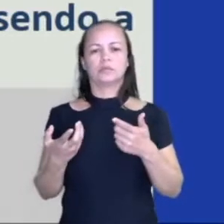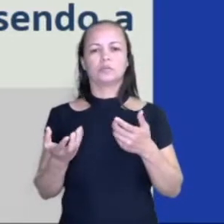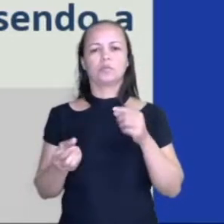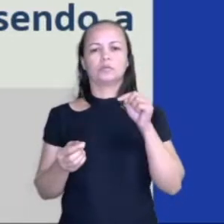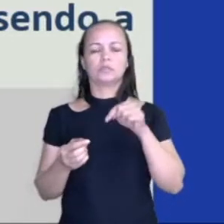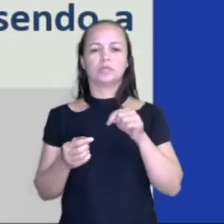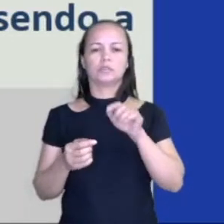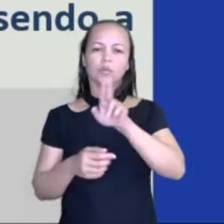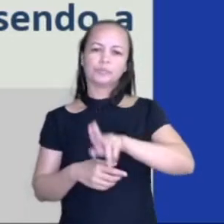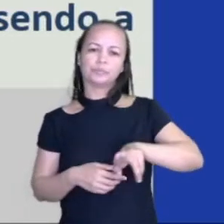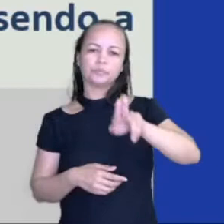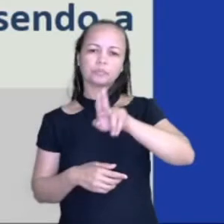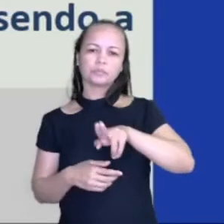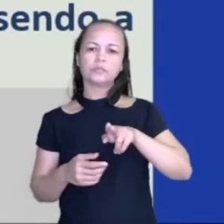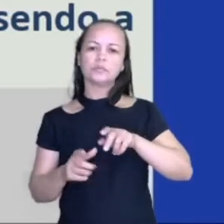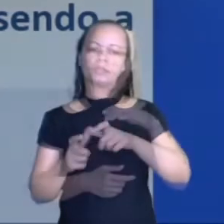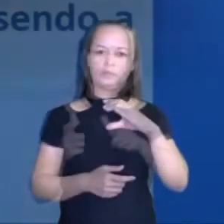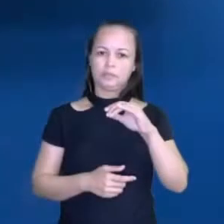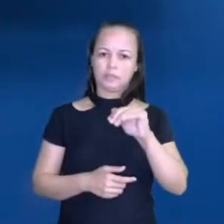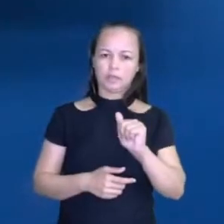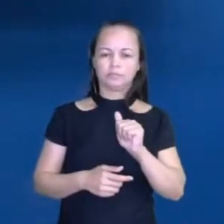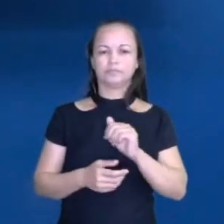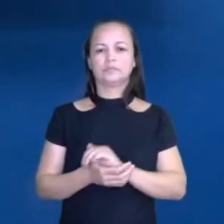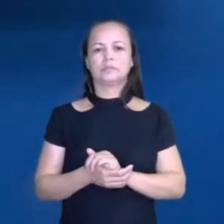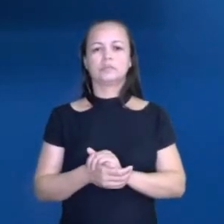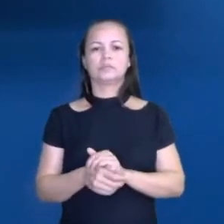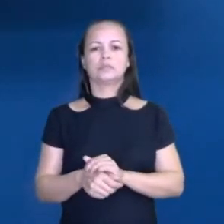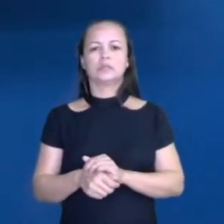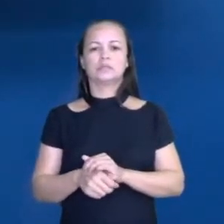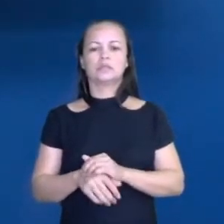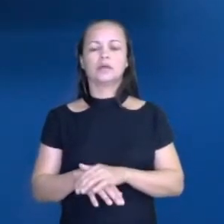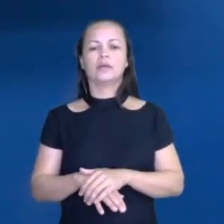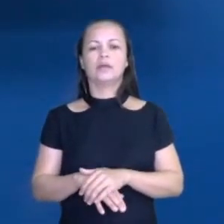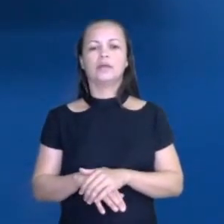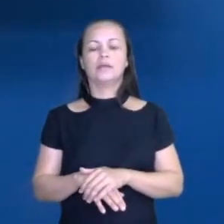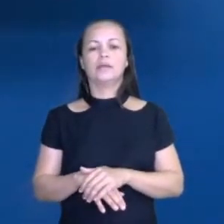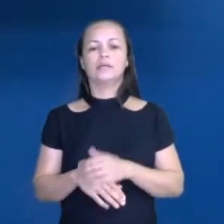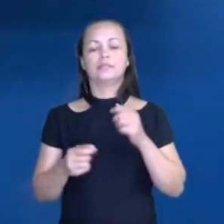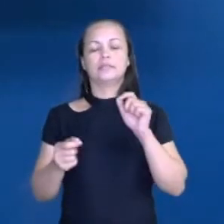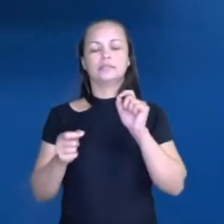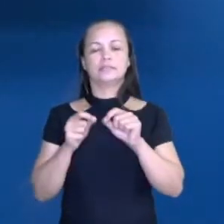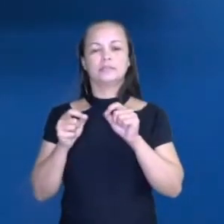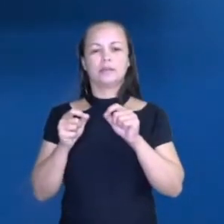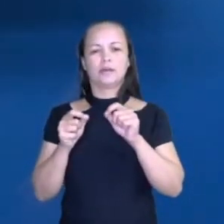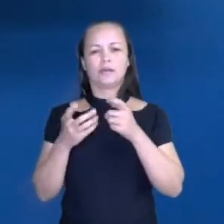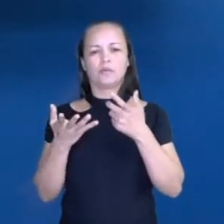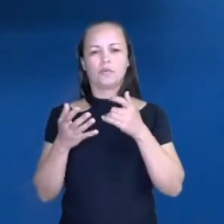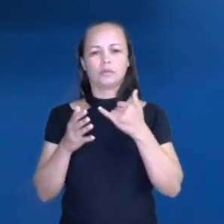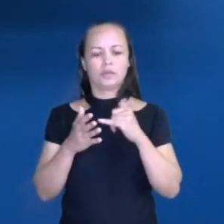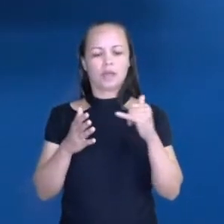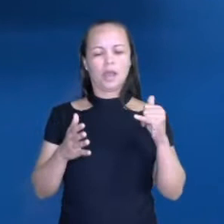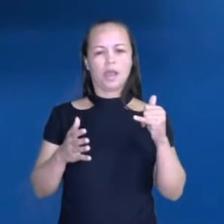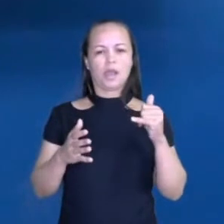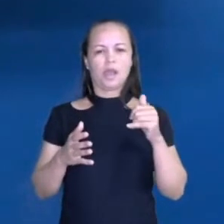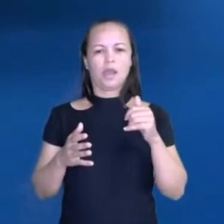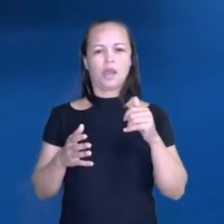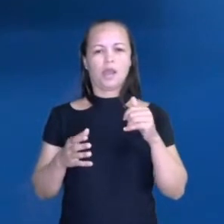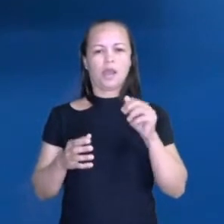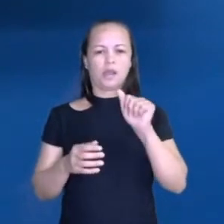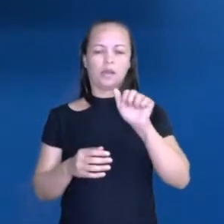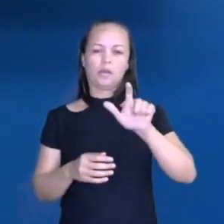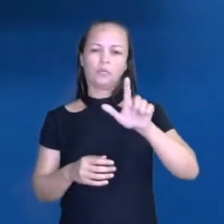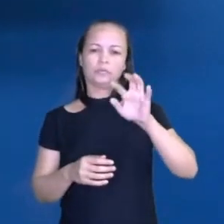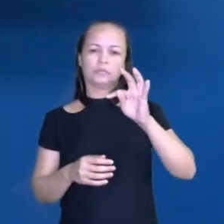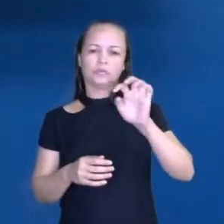sendo a mais utilizado e grande potência essa corrente alternada aí ela vai ser a corrente mais